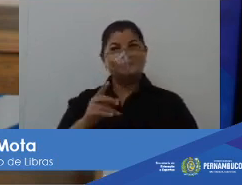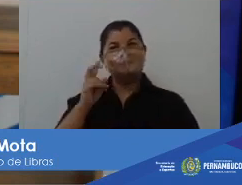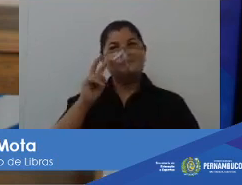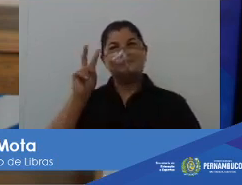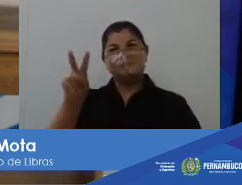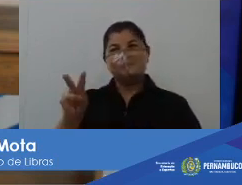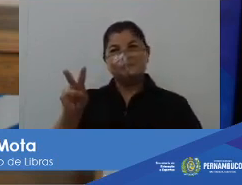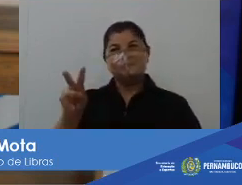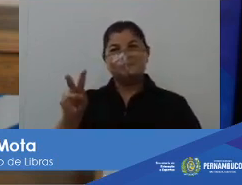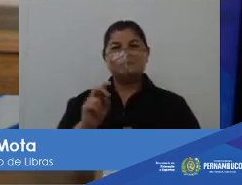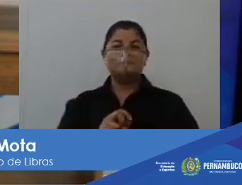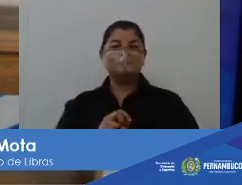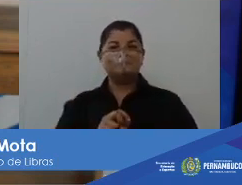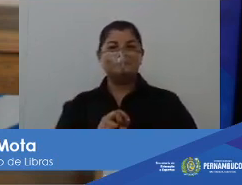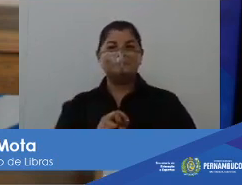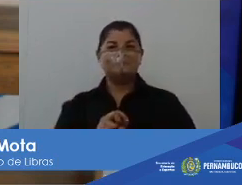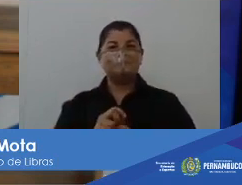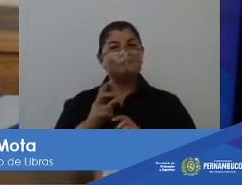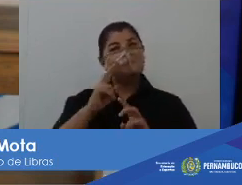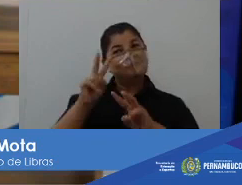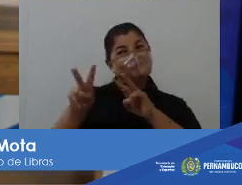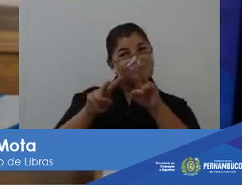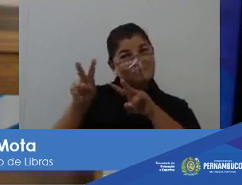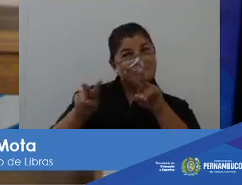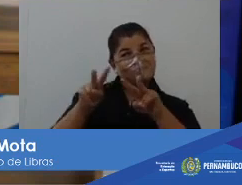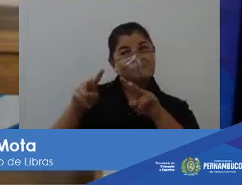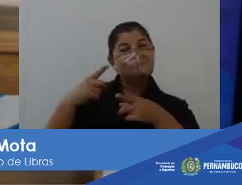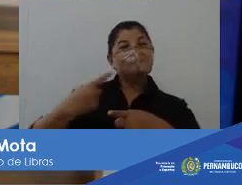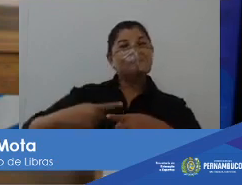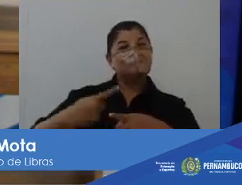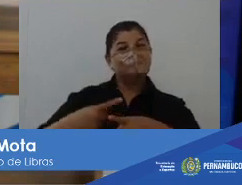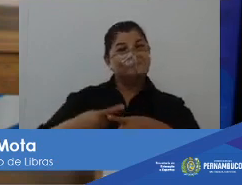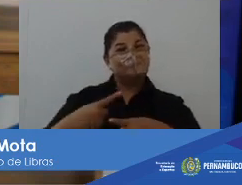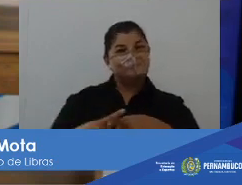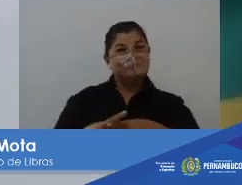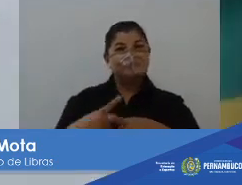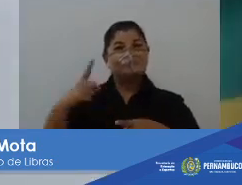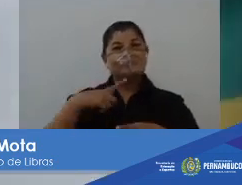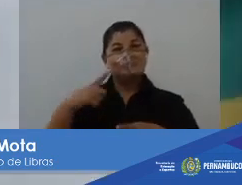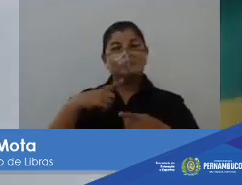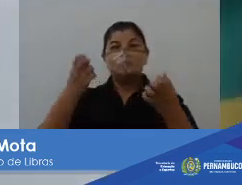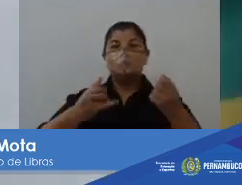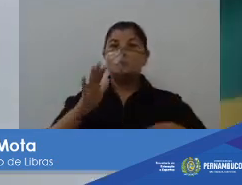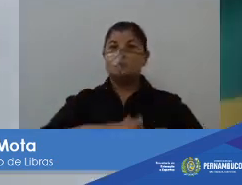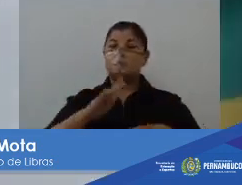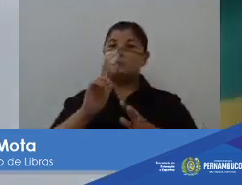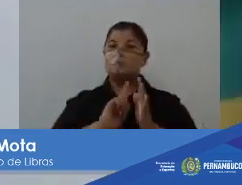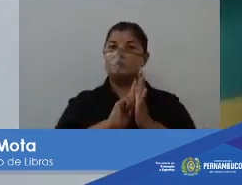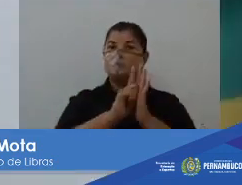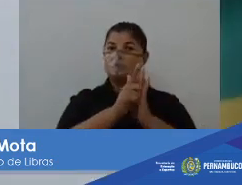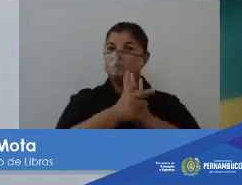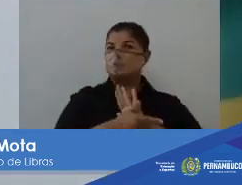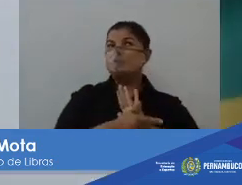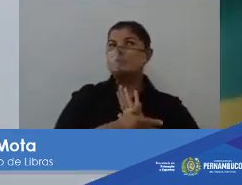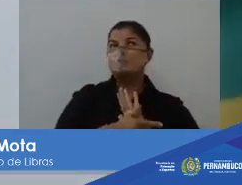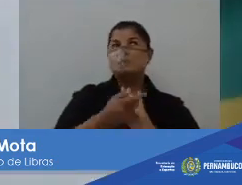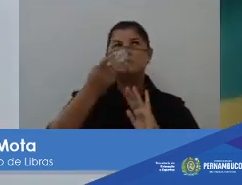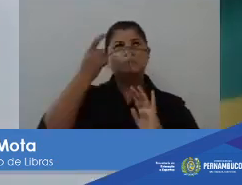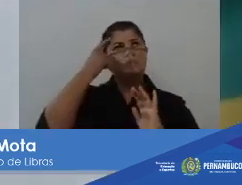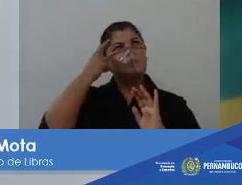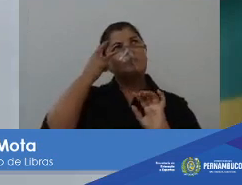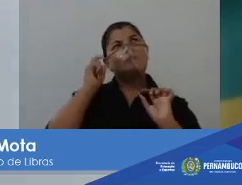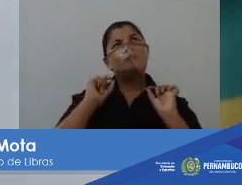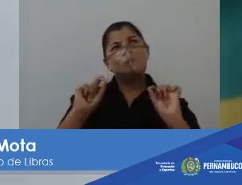olhada nisso aqui direitinho, tá? Dar uma observada nesse quadro, por quê? Porque quando a gente vai falar dos gêneros, a primeira coisa que vem à nossa